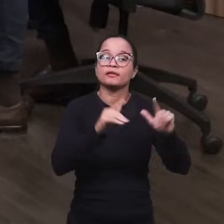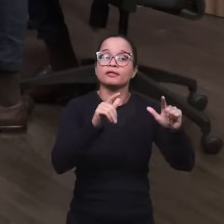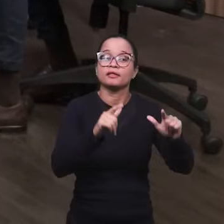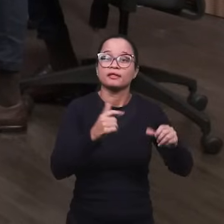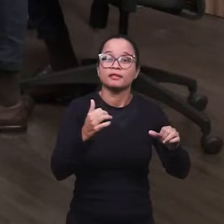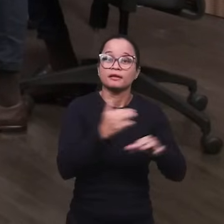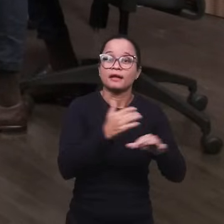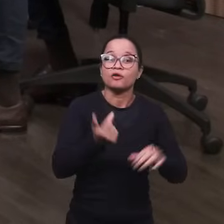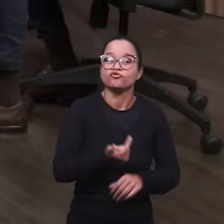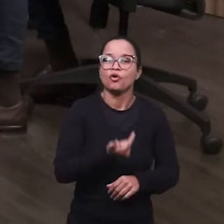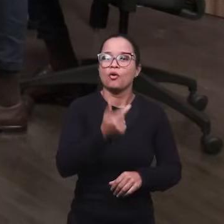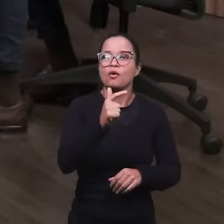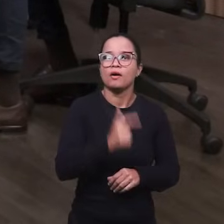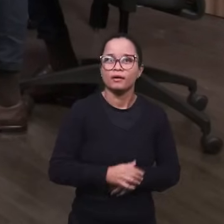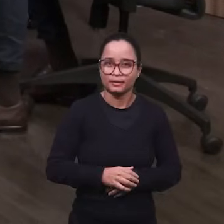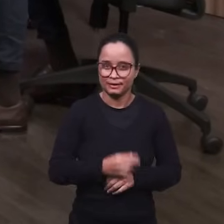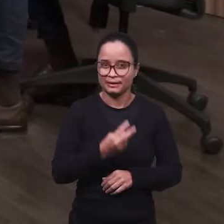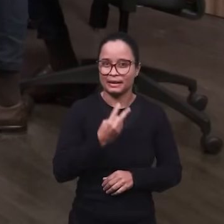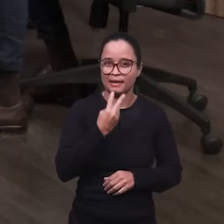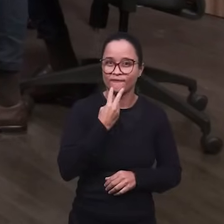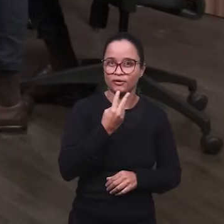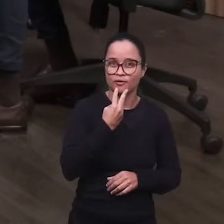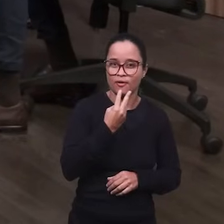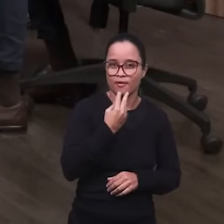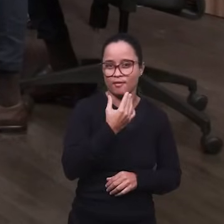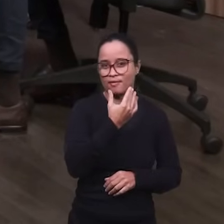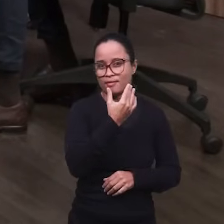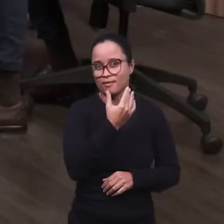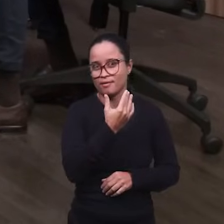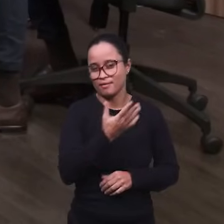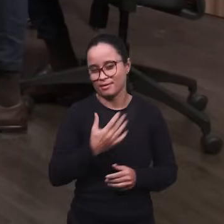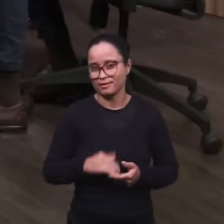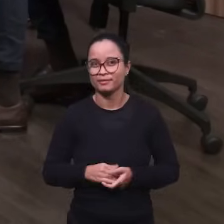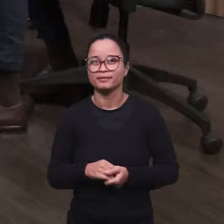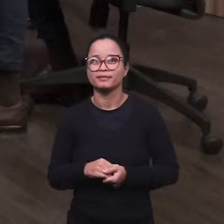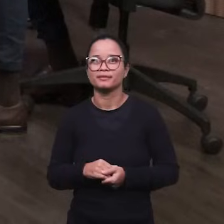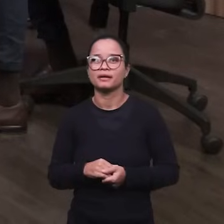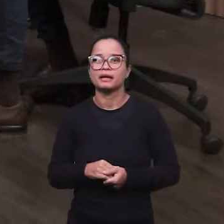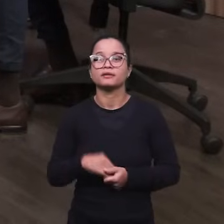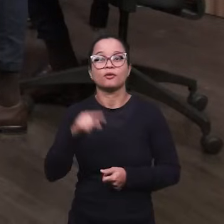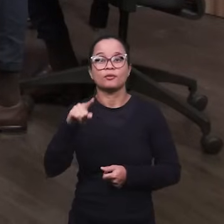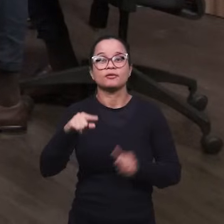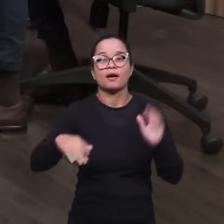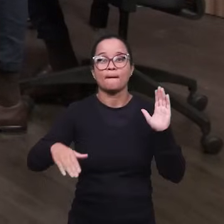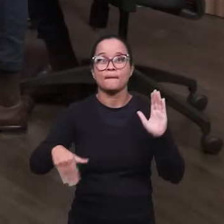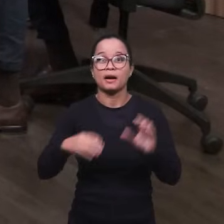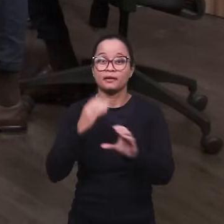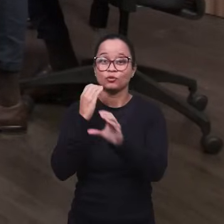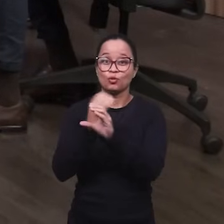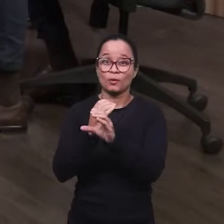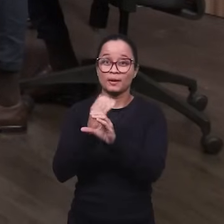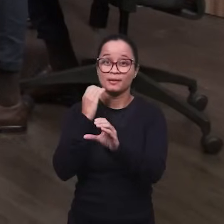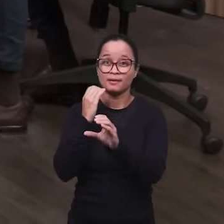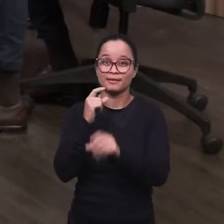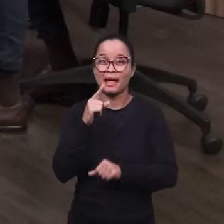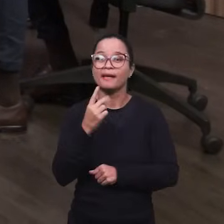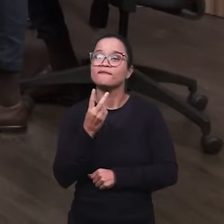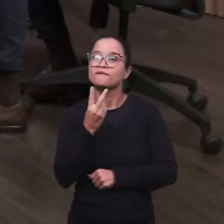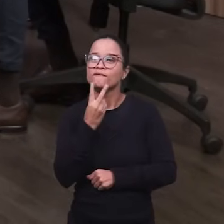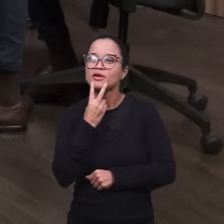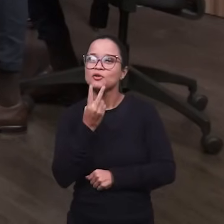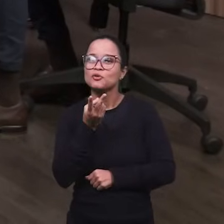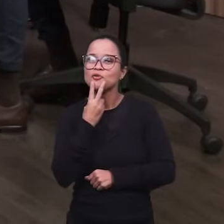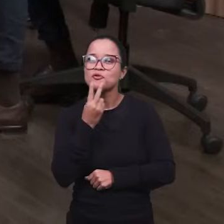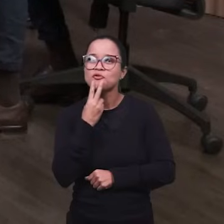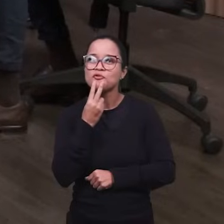da Costa 4, mas... Todo mundo pro Praia da Costa 4. Só uma coisa, Praia do Canto, para você que está assistindo, é em Vitória, tá? Que é